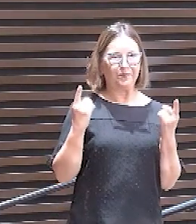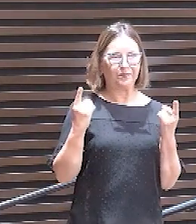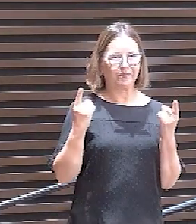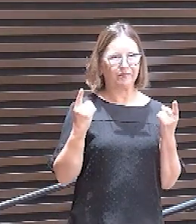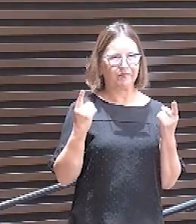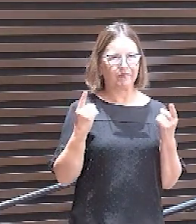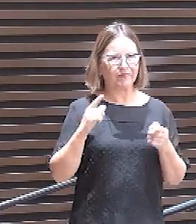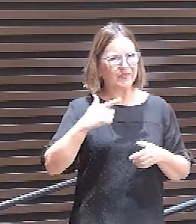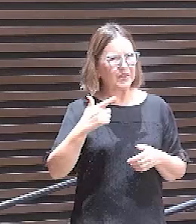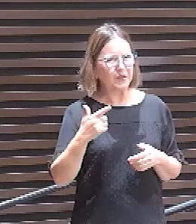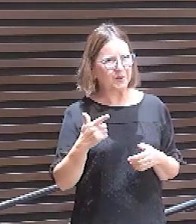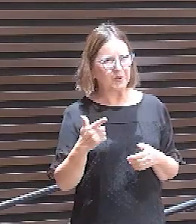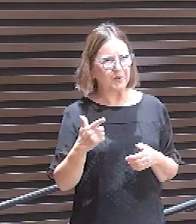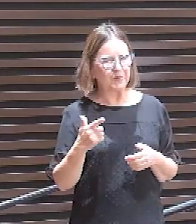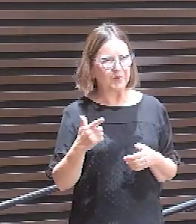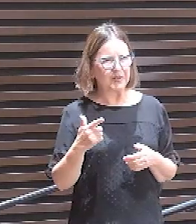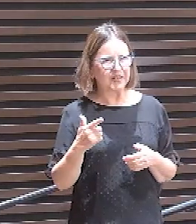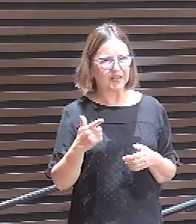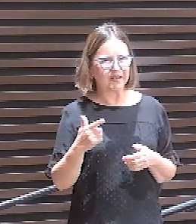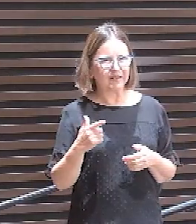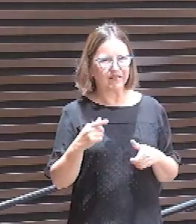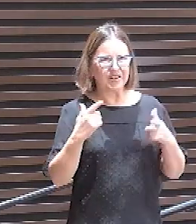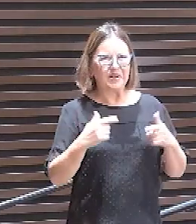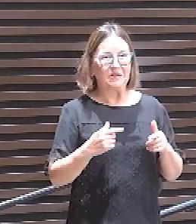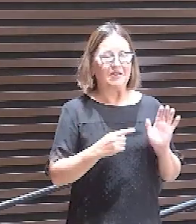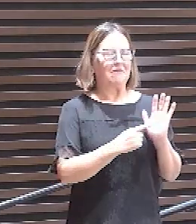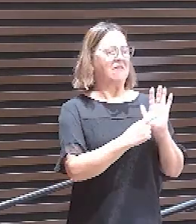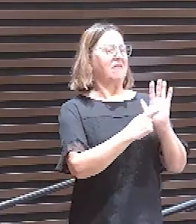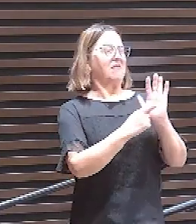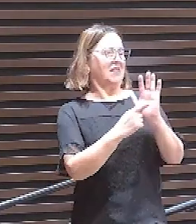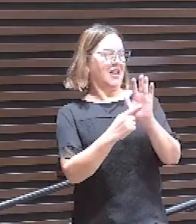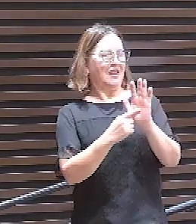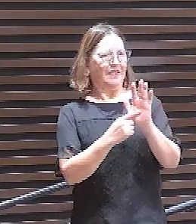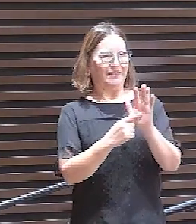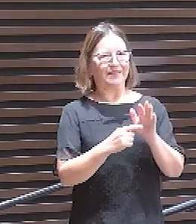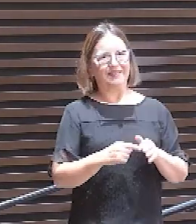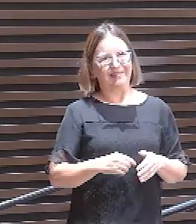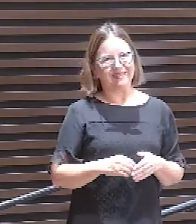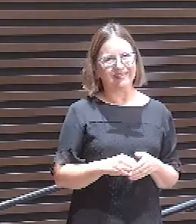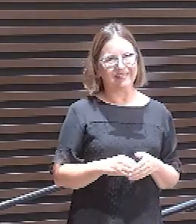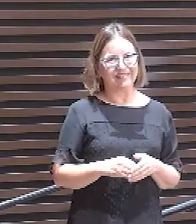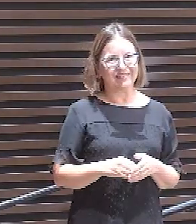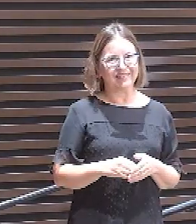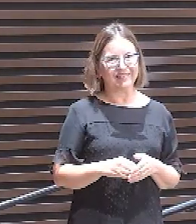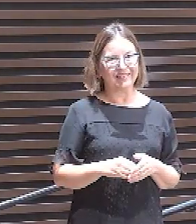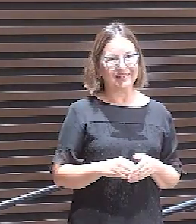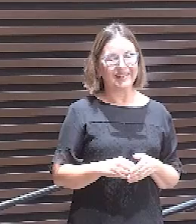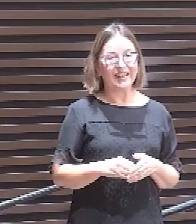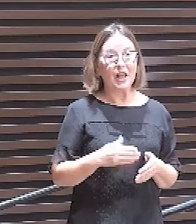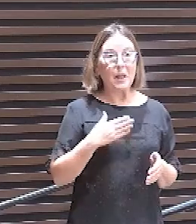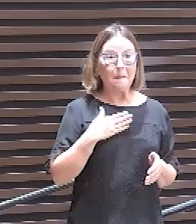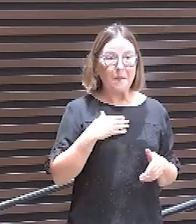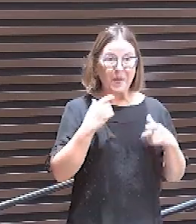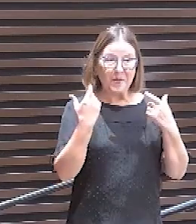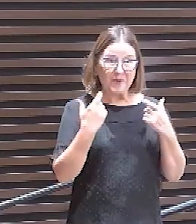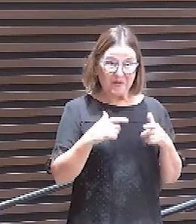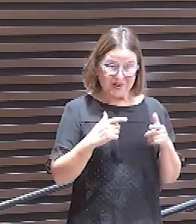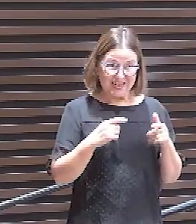Eu não tenho lugar de destaque. Meu lugar de destaque é a minha comunhão contigo.